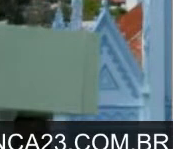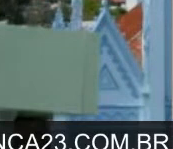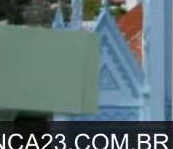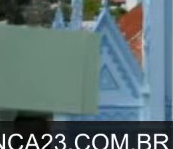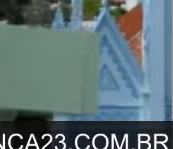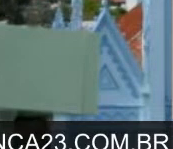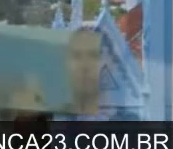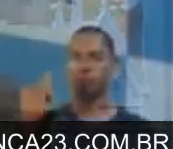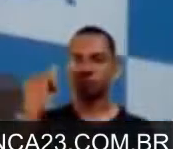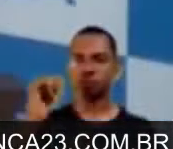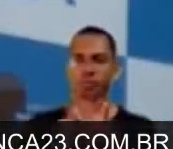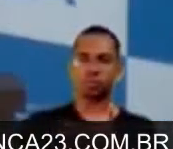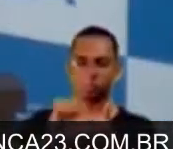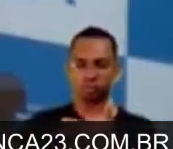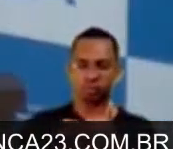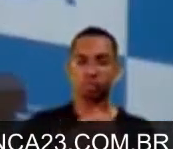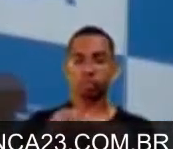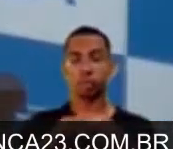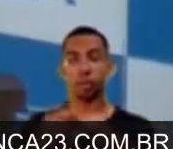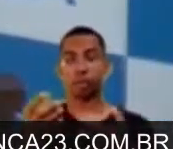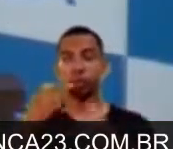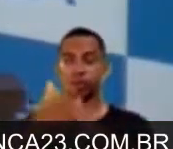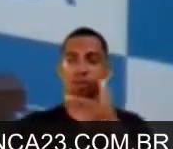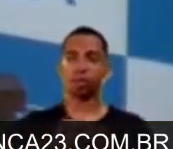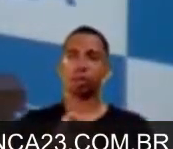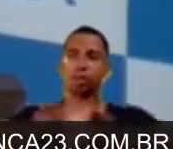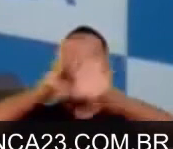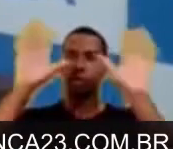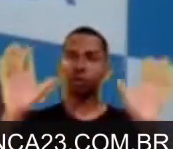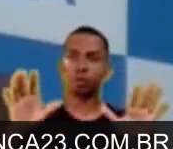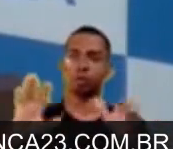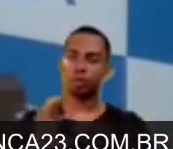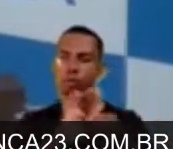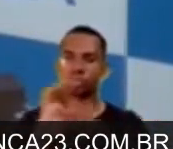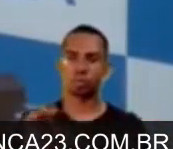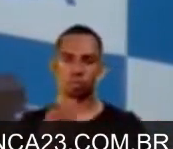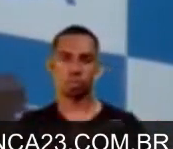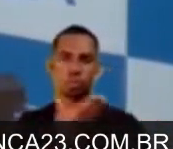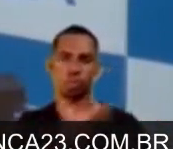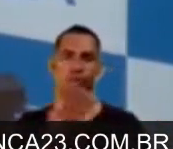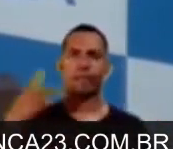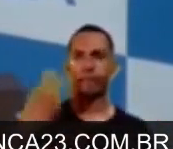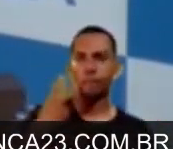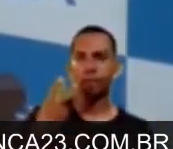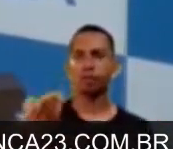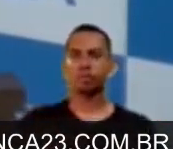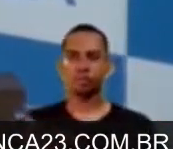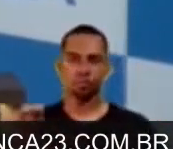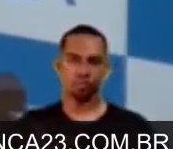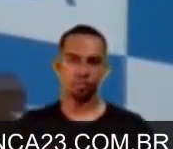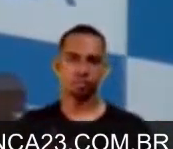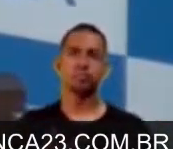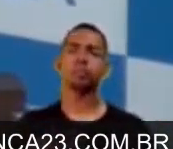seus projetos. Pretendo fazer um trabalho com bastante transparência e união com os colegas vereadores e servidores, sempre